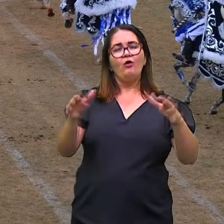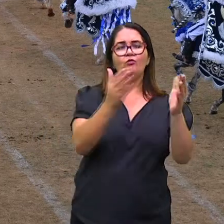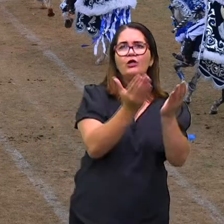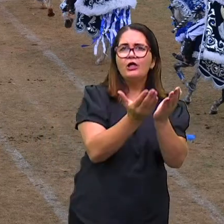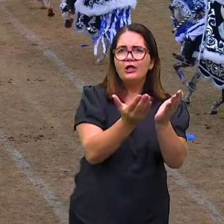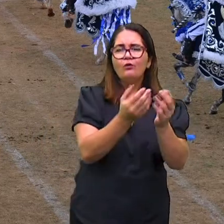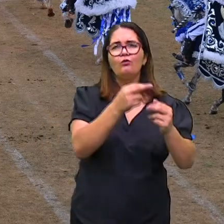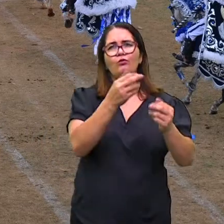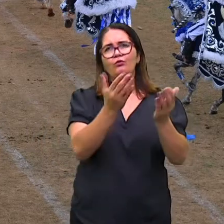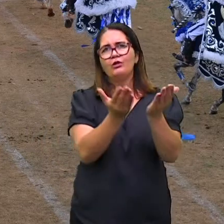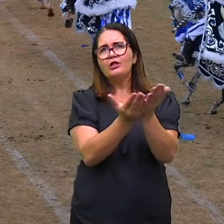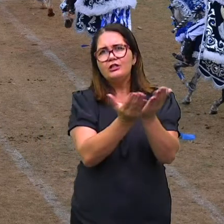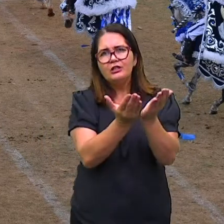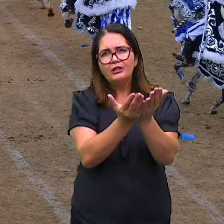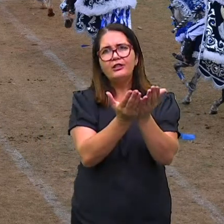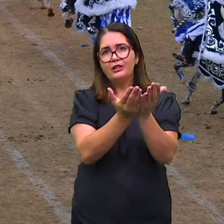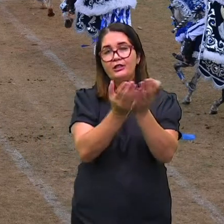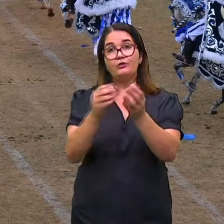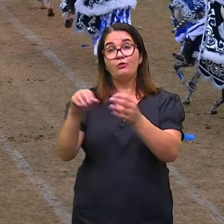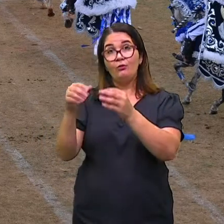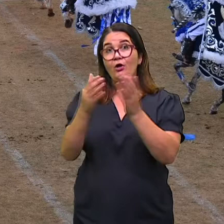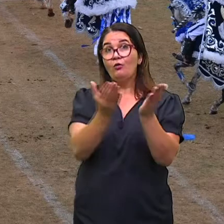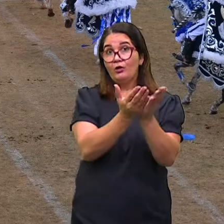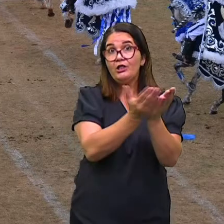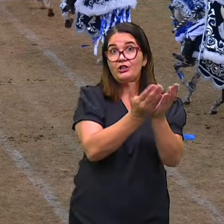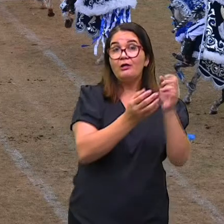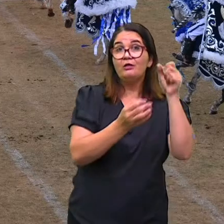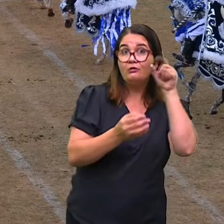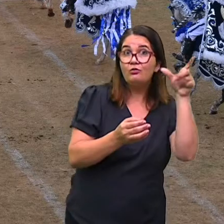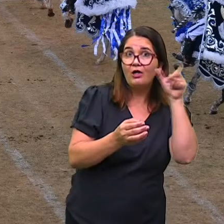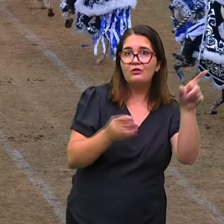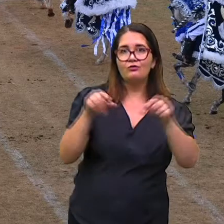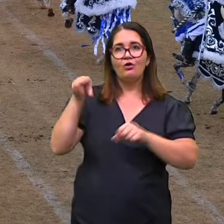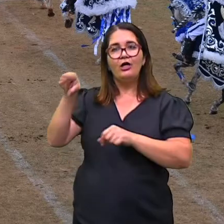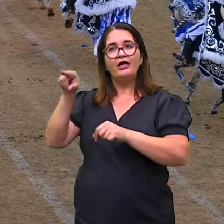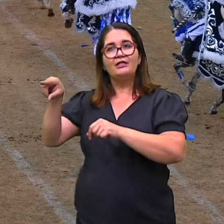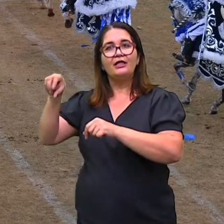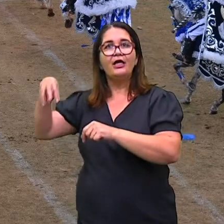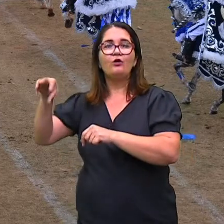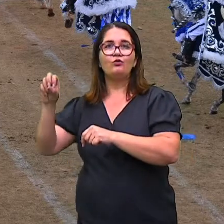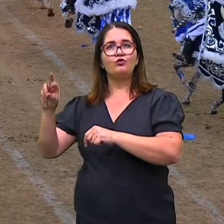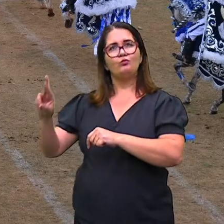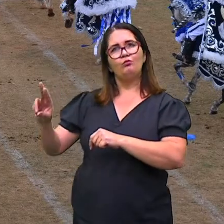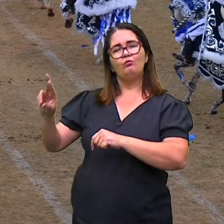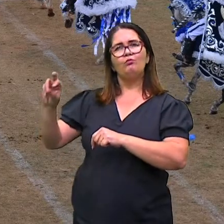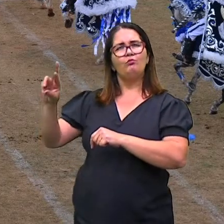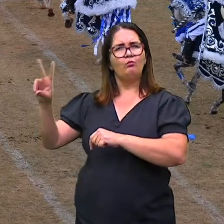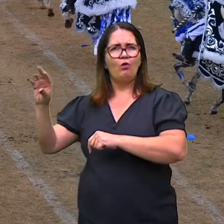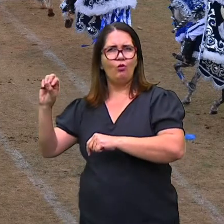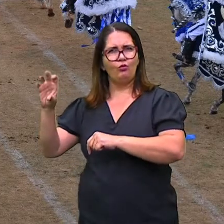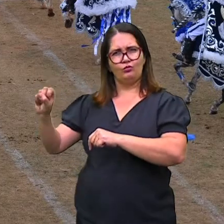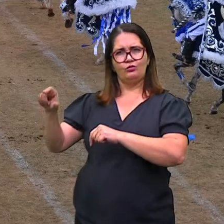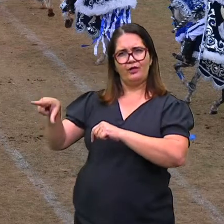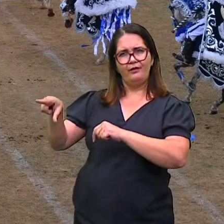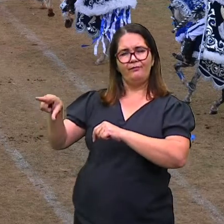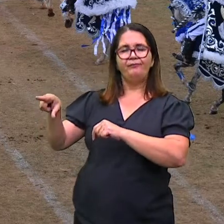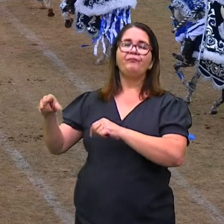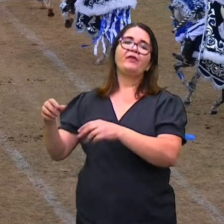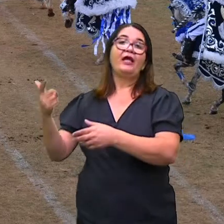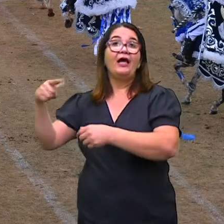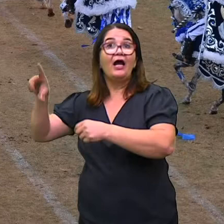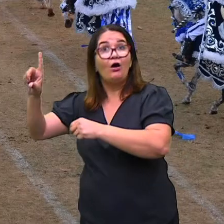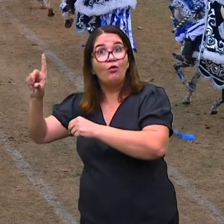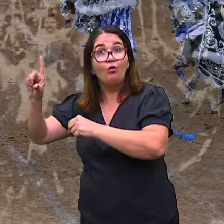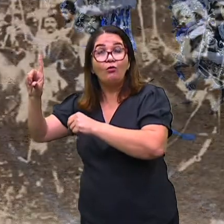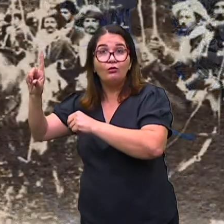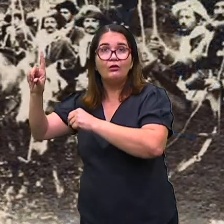lado, os vestidos de vermelhos representam os mouros. E eles gladiam ou lutam entre si.